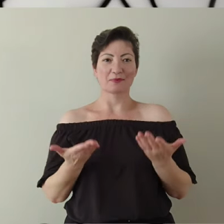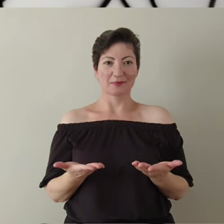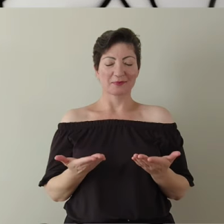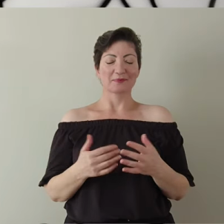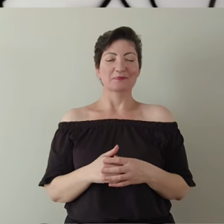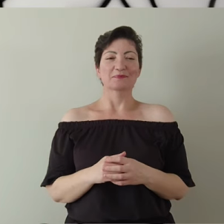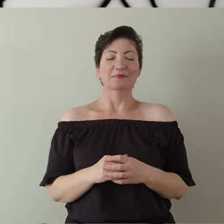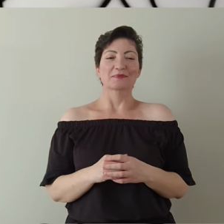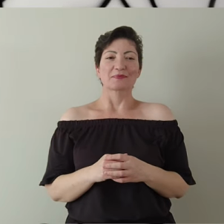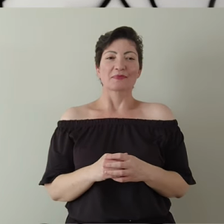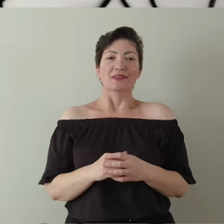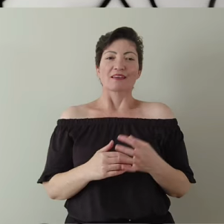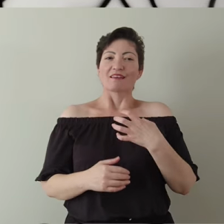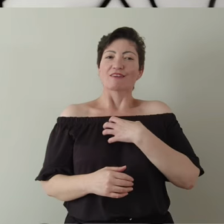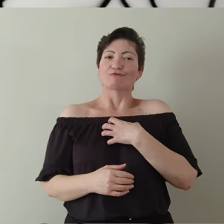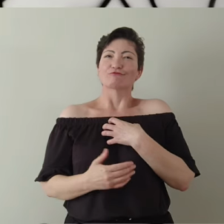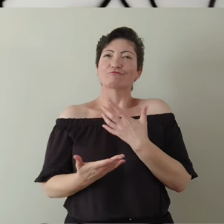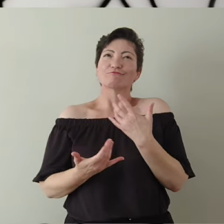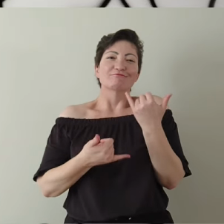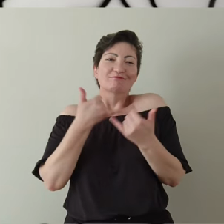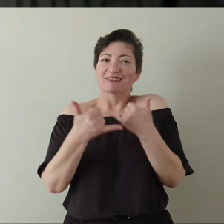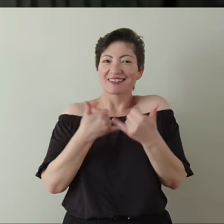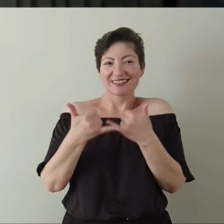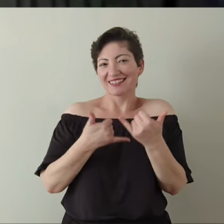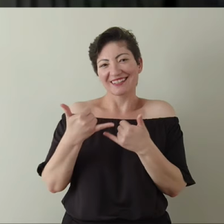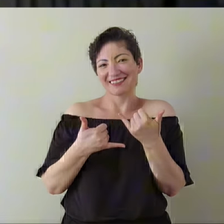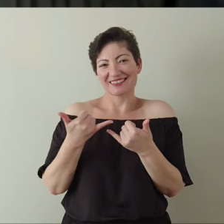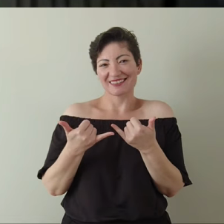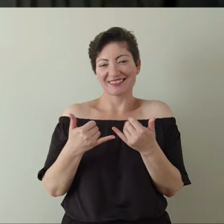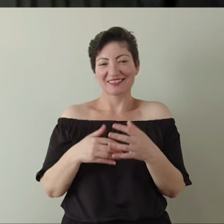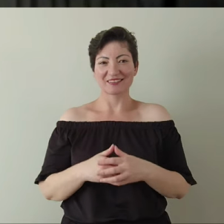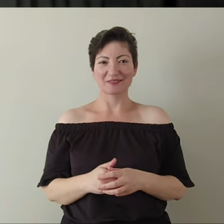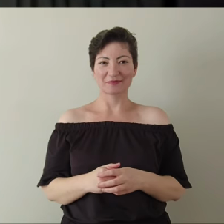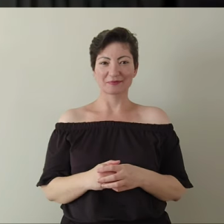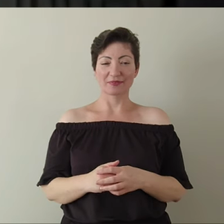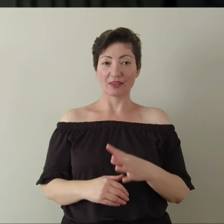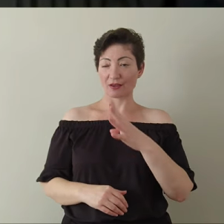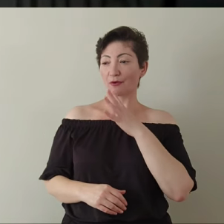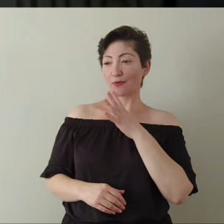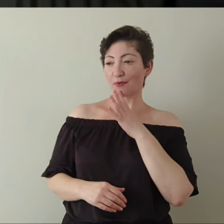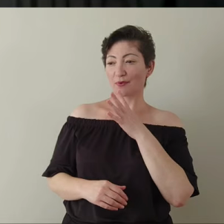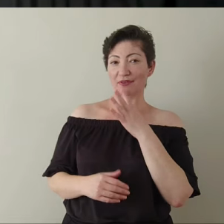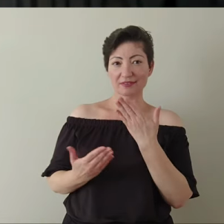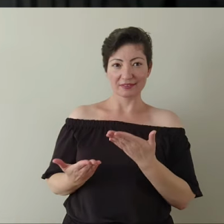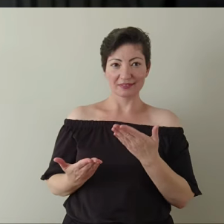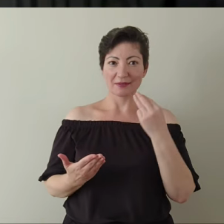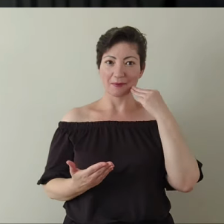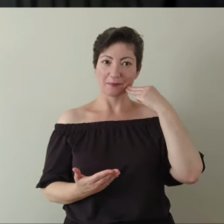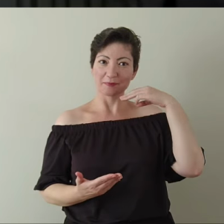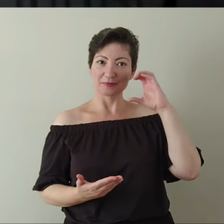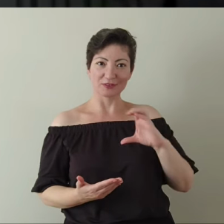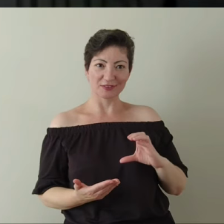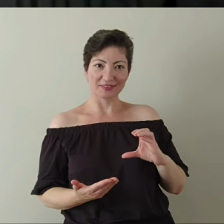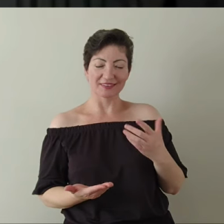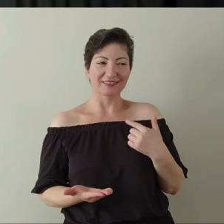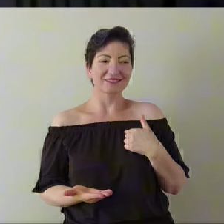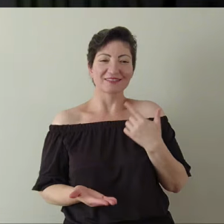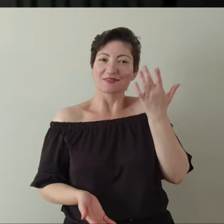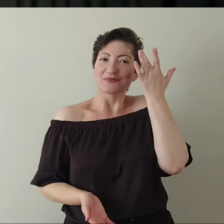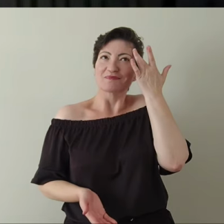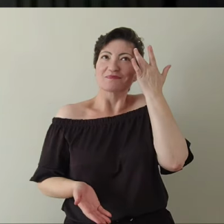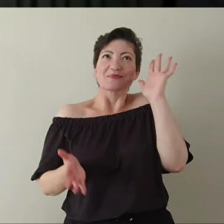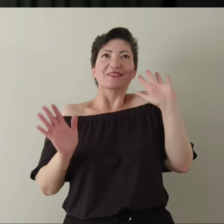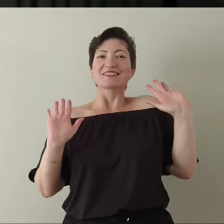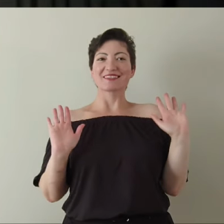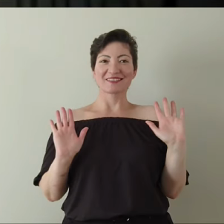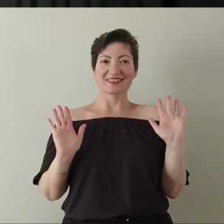profissionalmente. Então para mim era tudo uma brincadeira. Quando eu conheci a Michela, obviamente eu não tinha a mínima ideia de